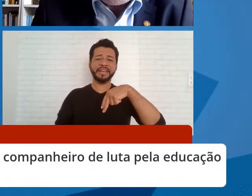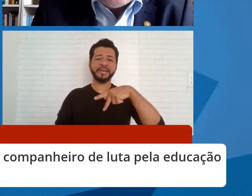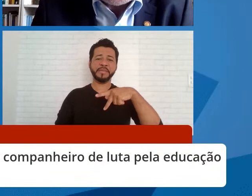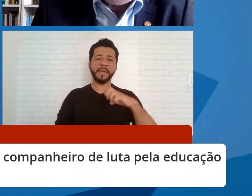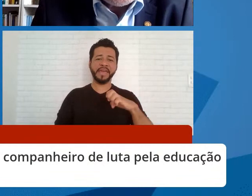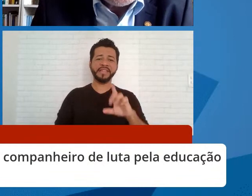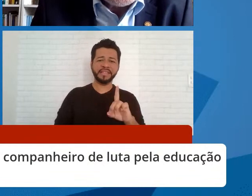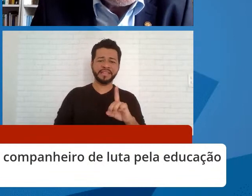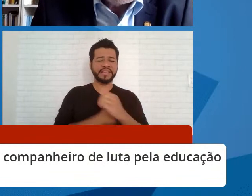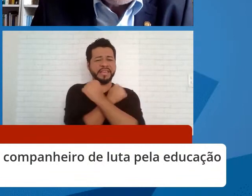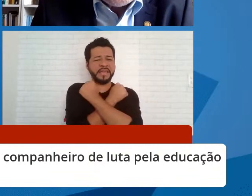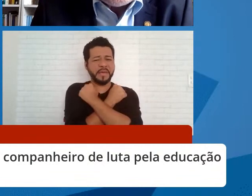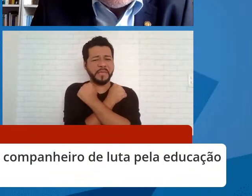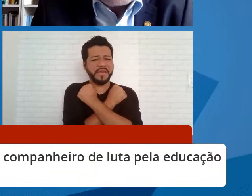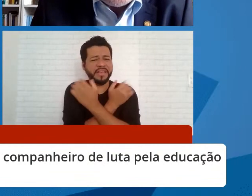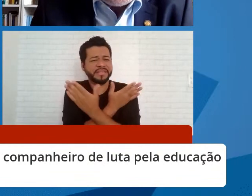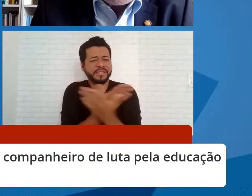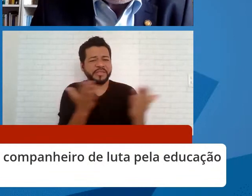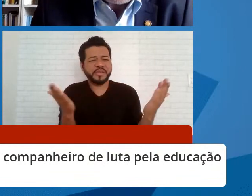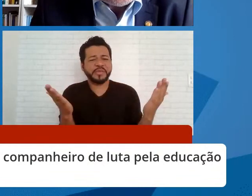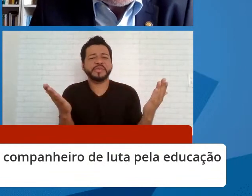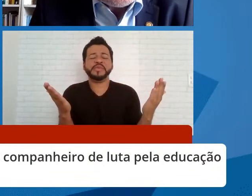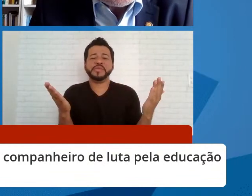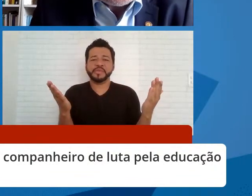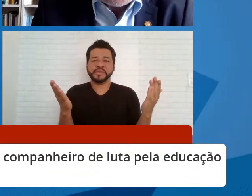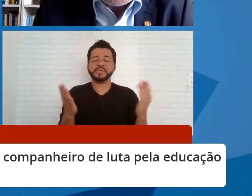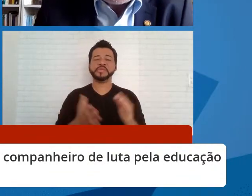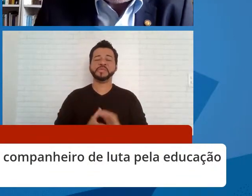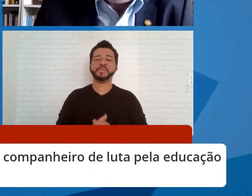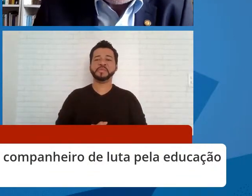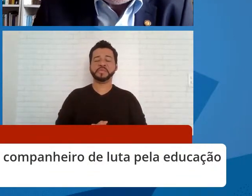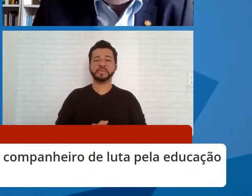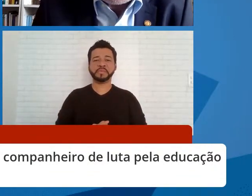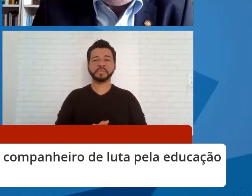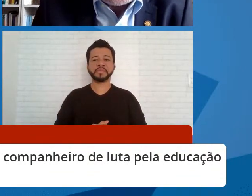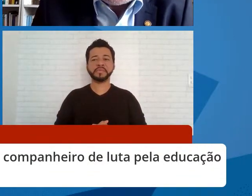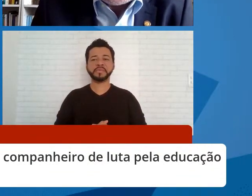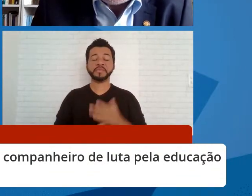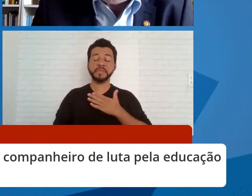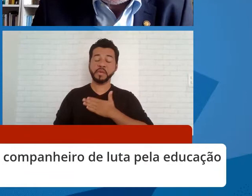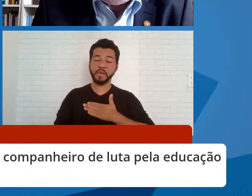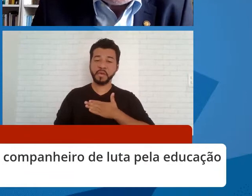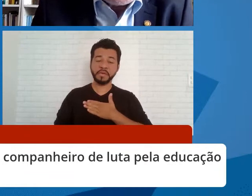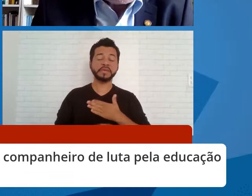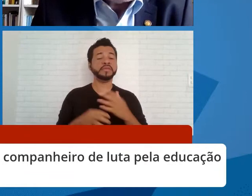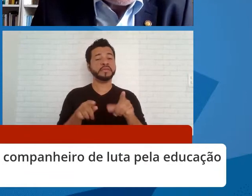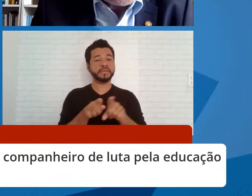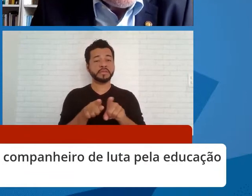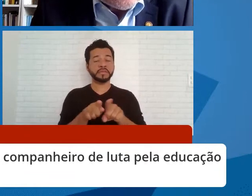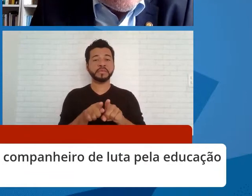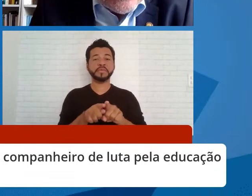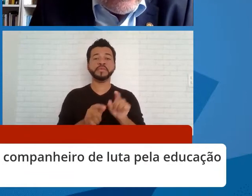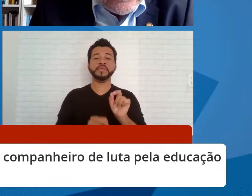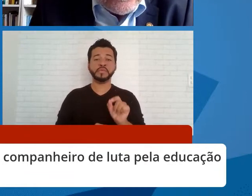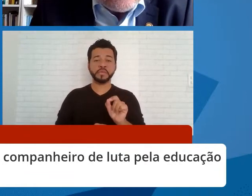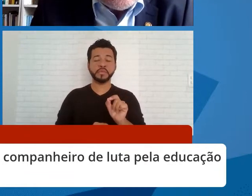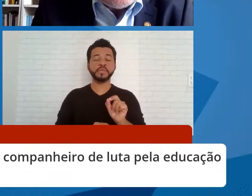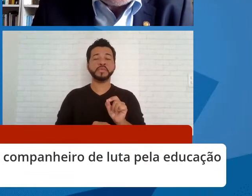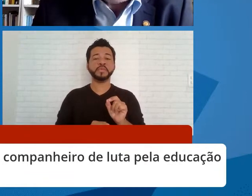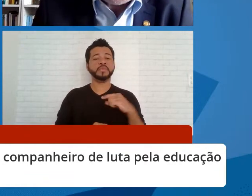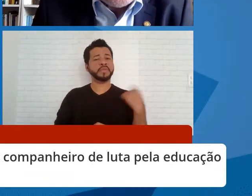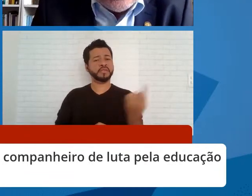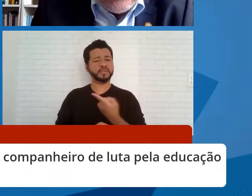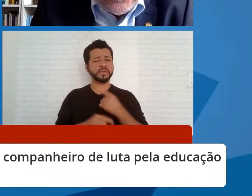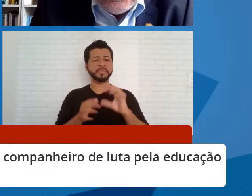dar um grande abraço em todo mundo, né. Eu gostaria de dizer também, Giovana, Luciana, a gente está à disposição, viu,